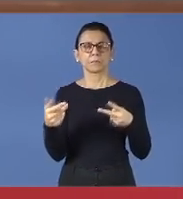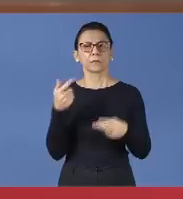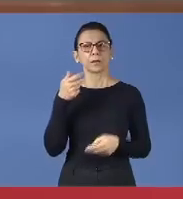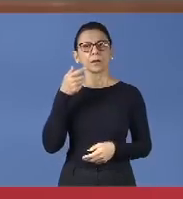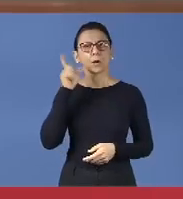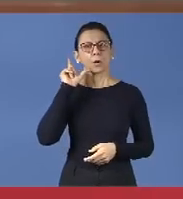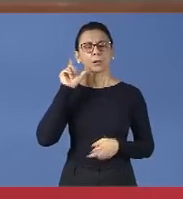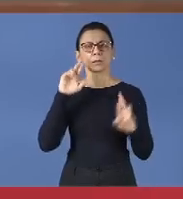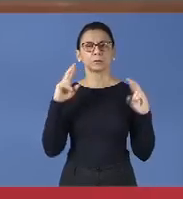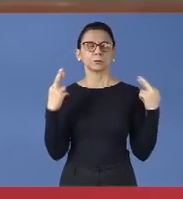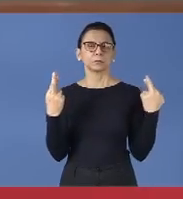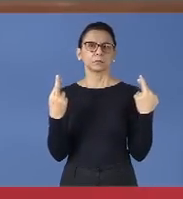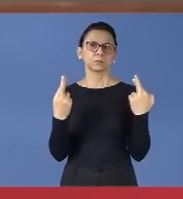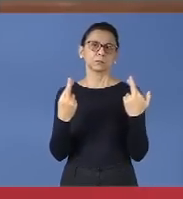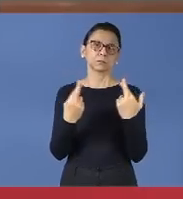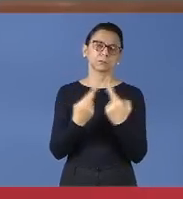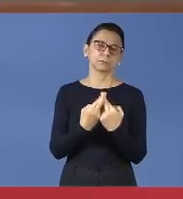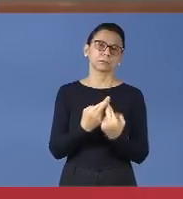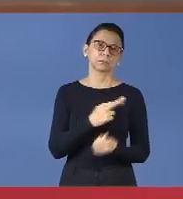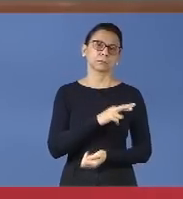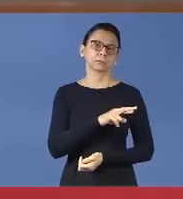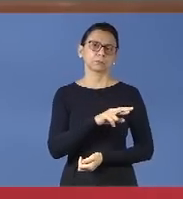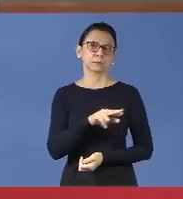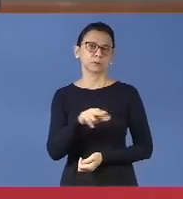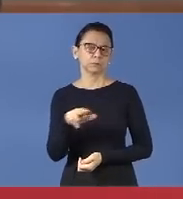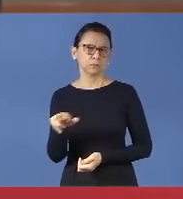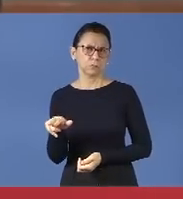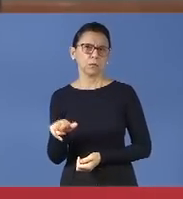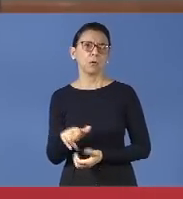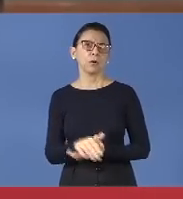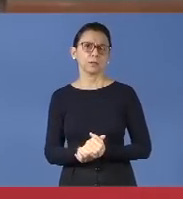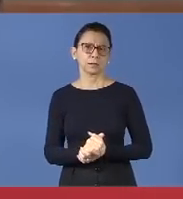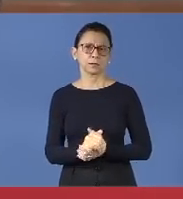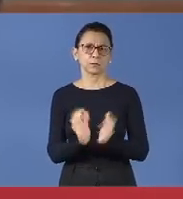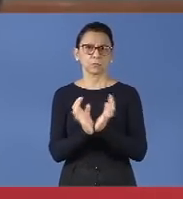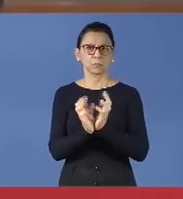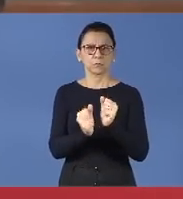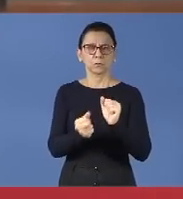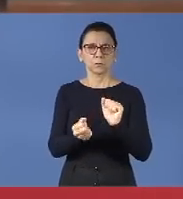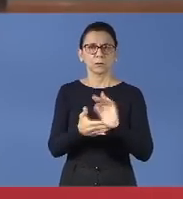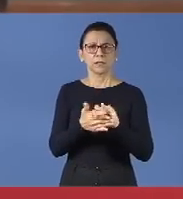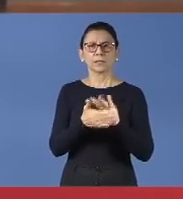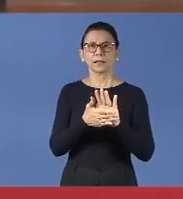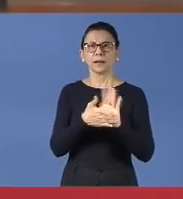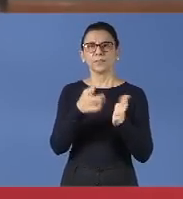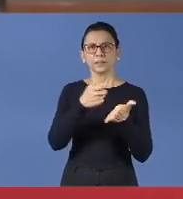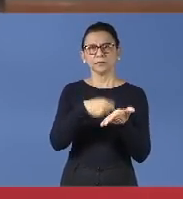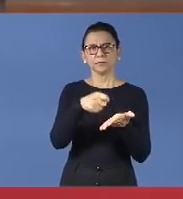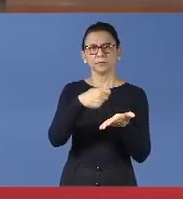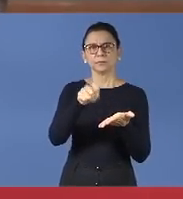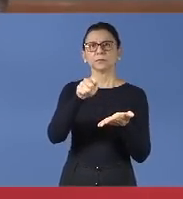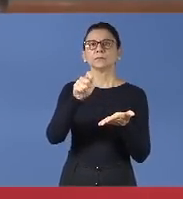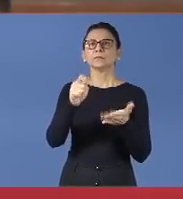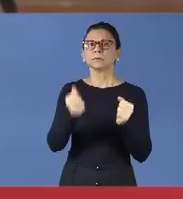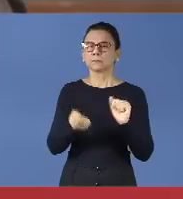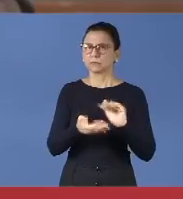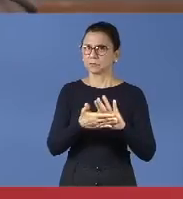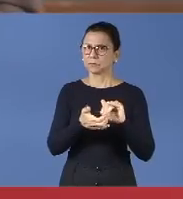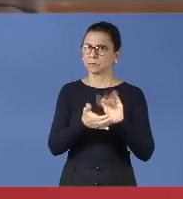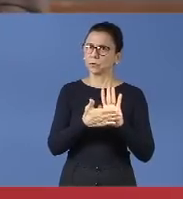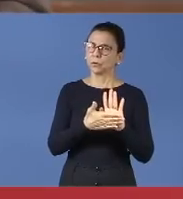reunião de irmãos que compõem louvores. Falamos a respeito dos